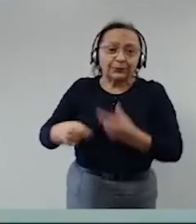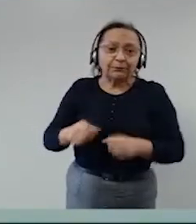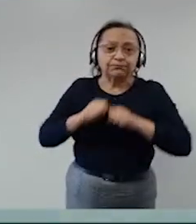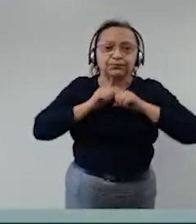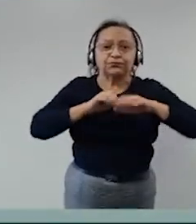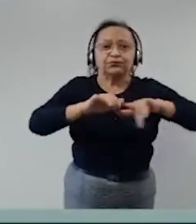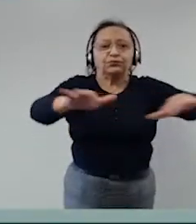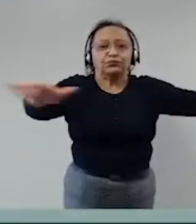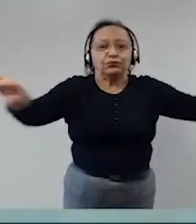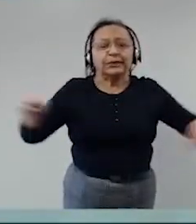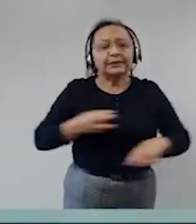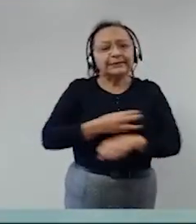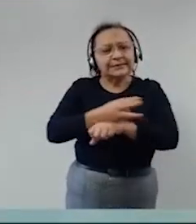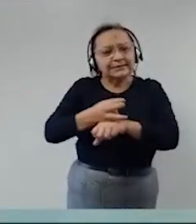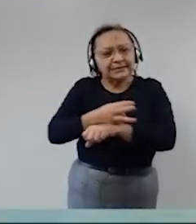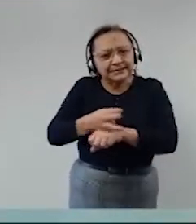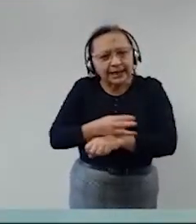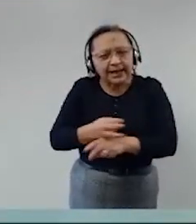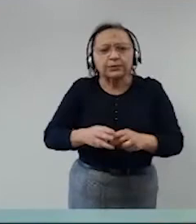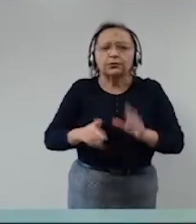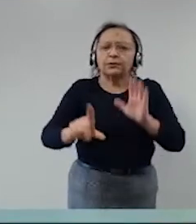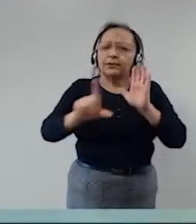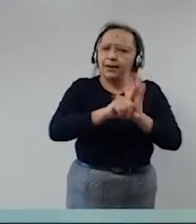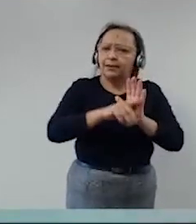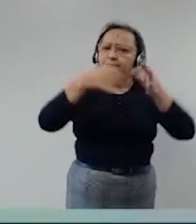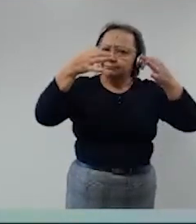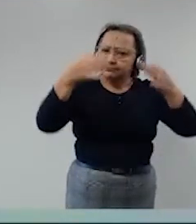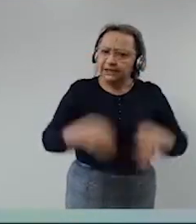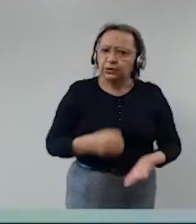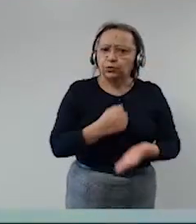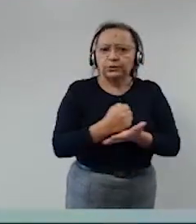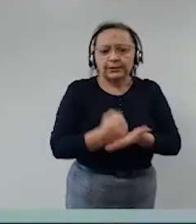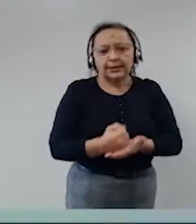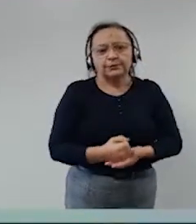uberizado, terceirizado legalmente já,